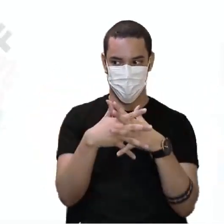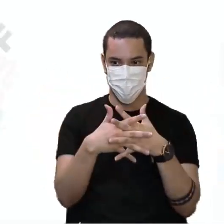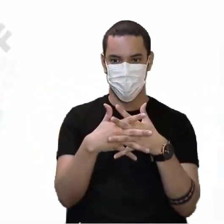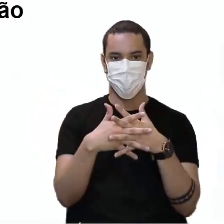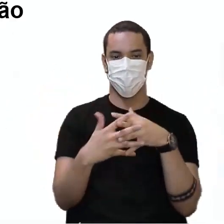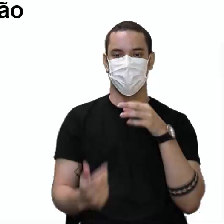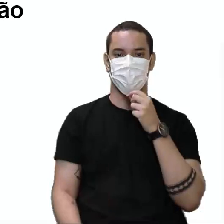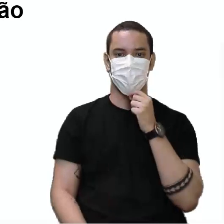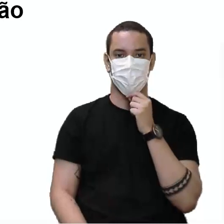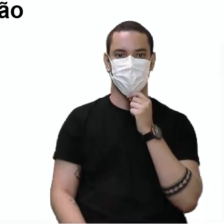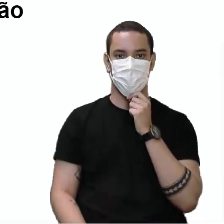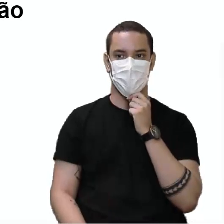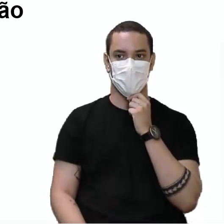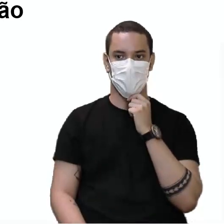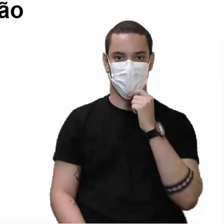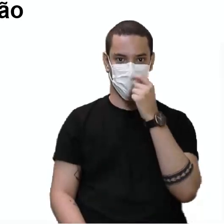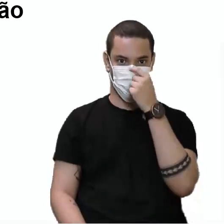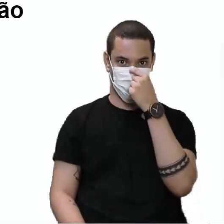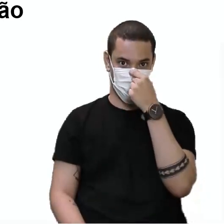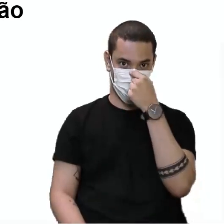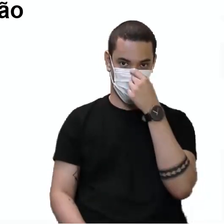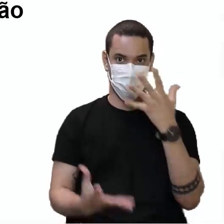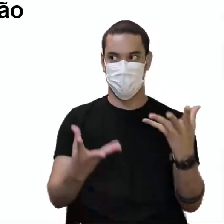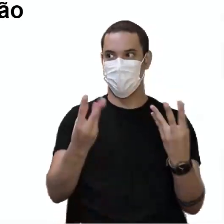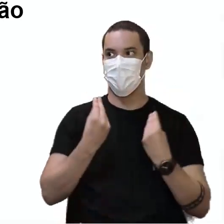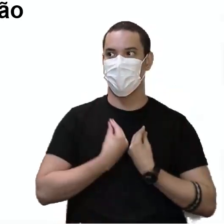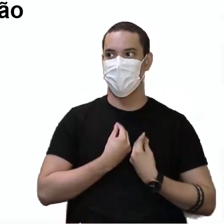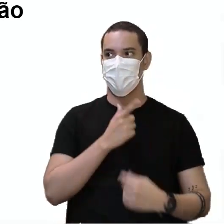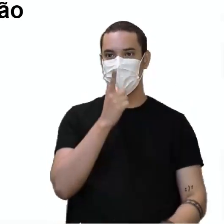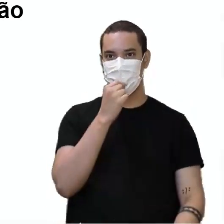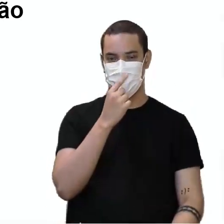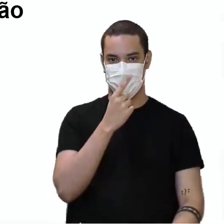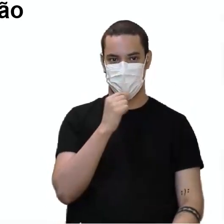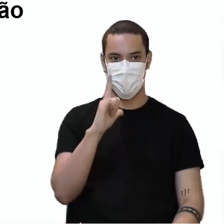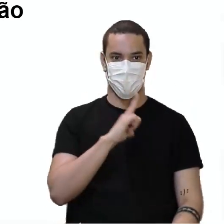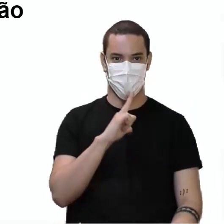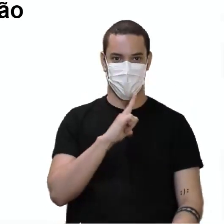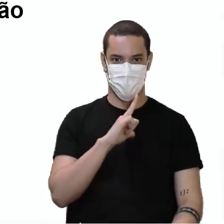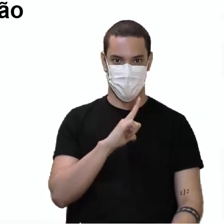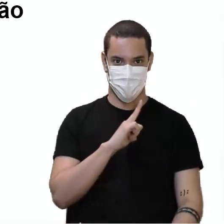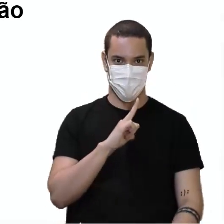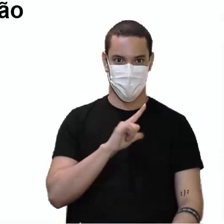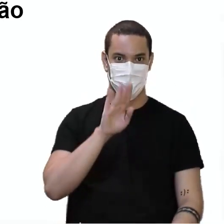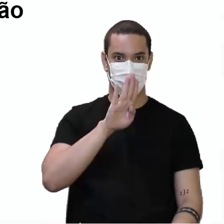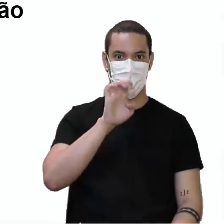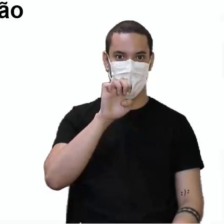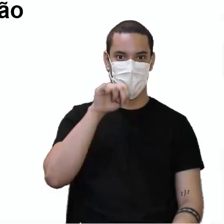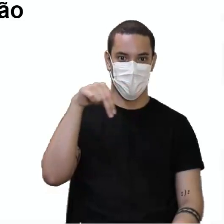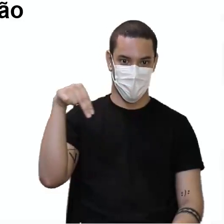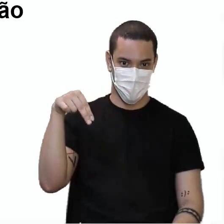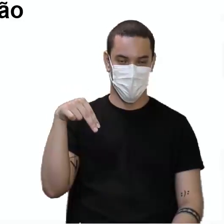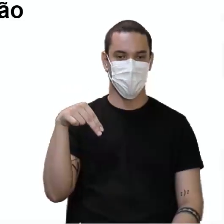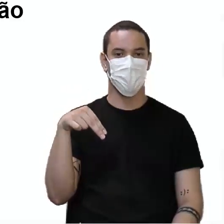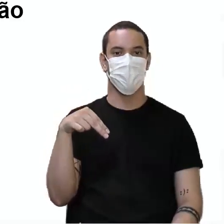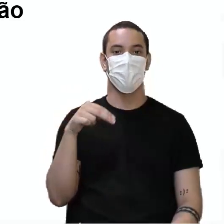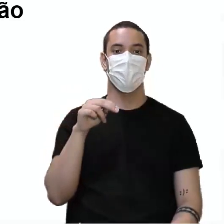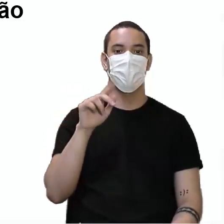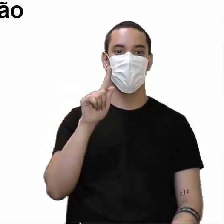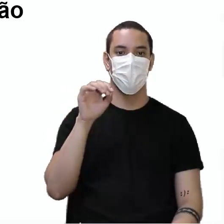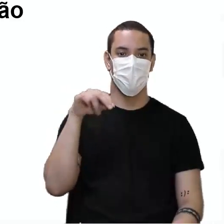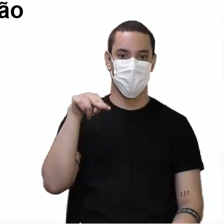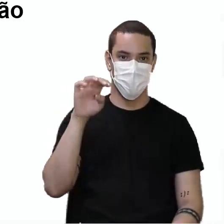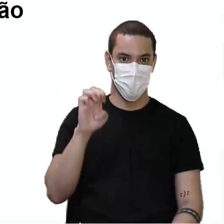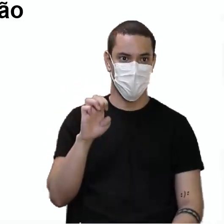Confusing words. Alguém dá uma água para teacher. Aí nós temos o verbo been e o verbo gone que nós vimos. Eles